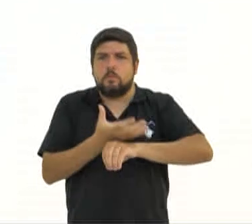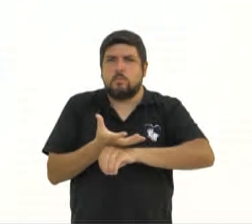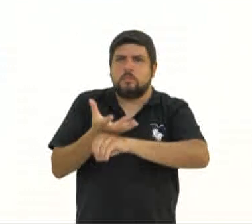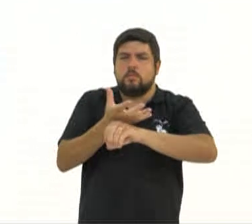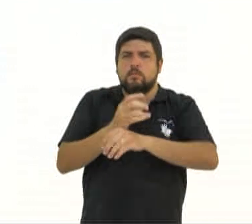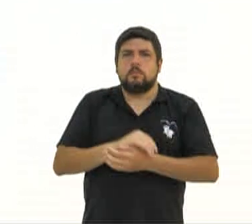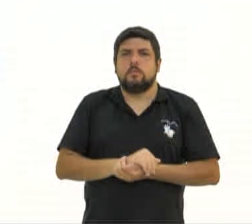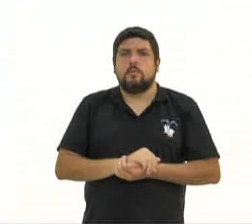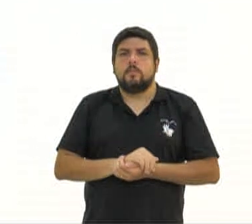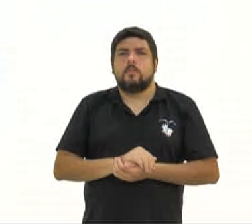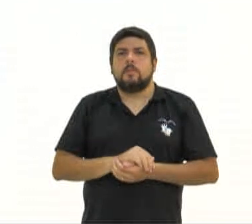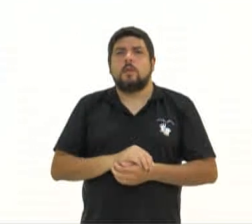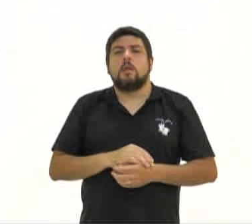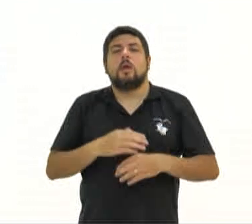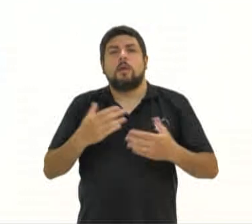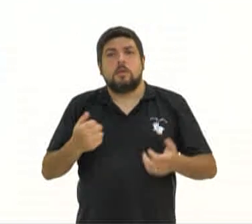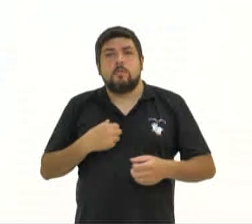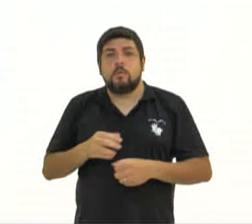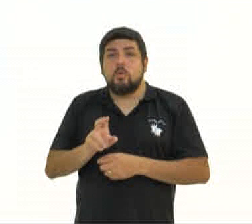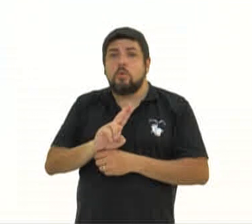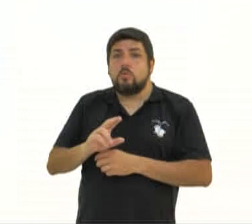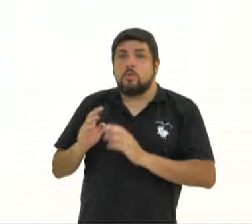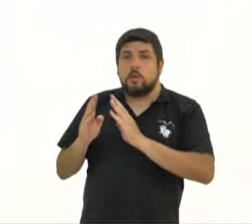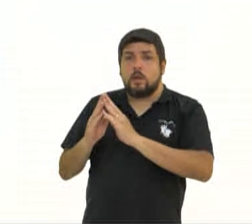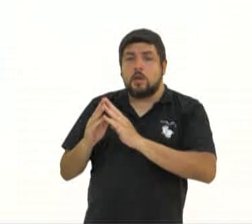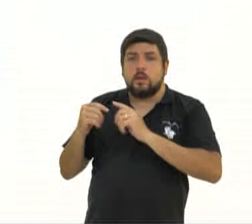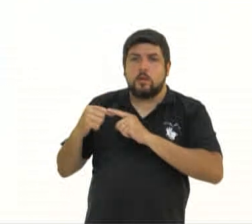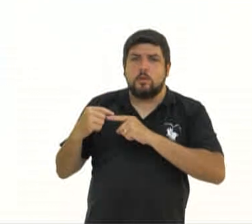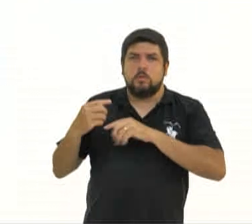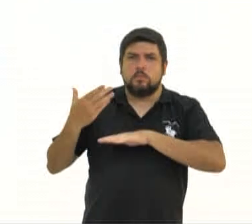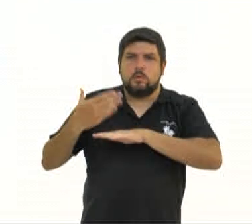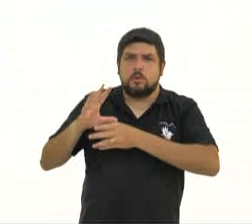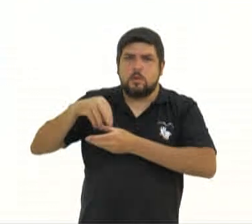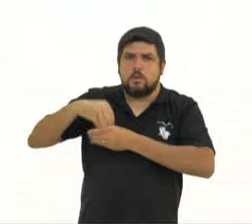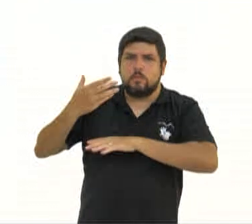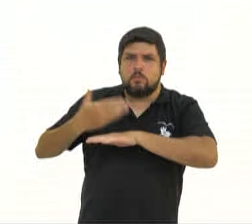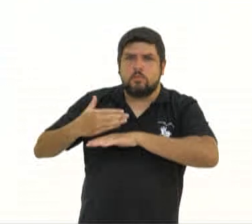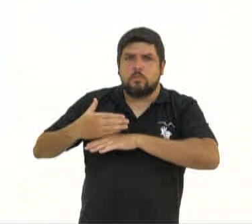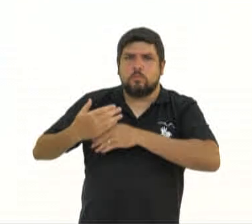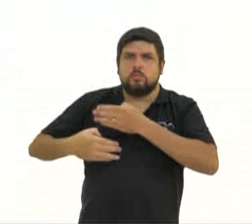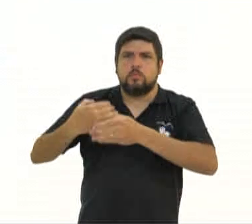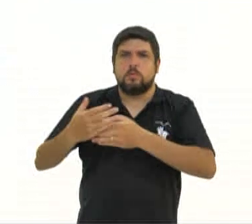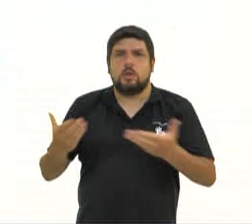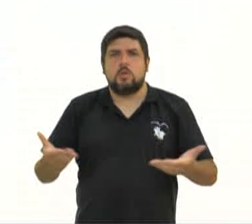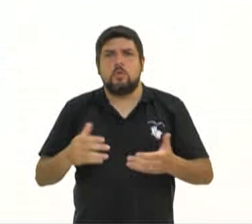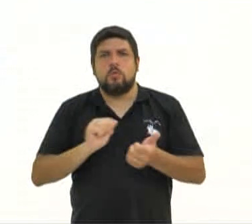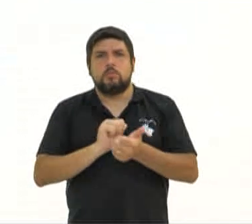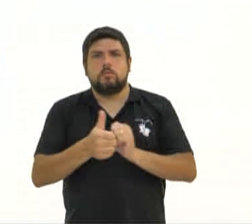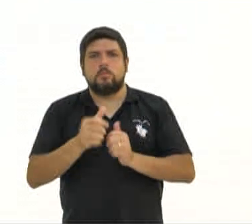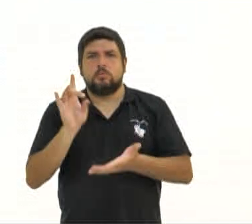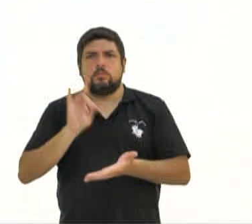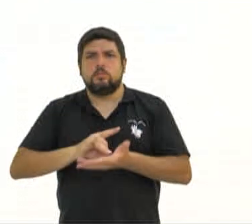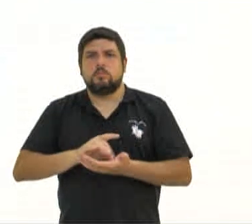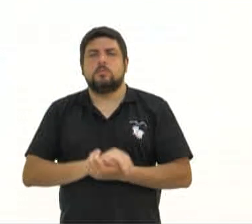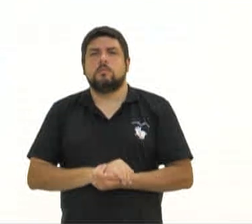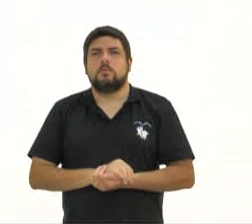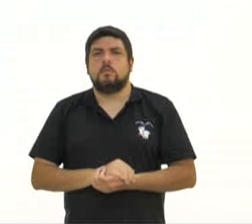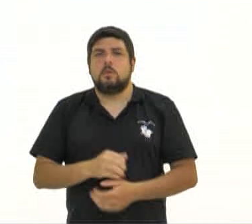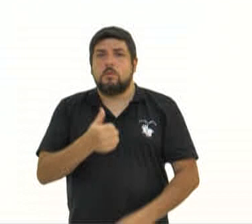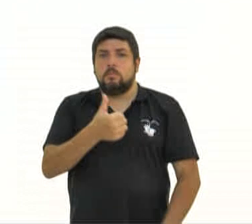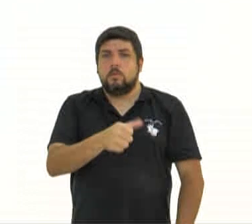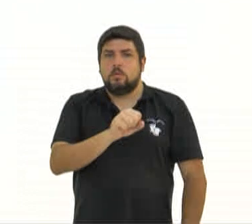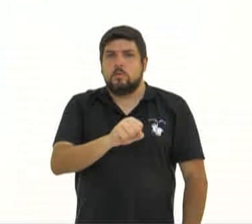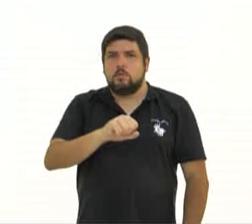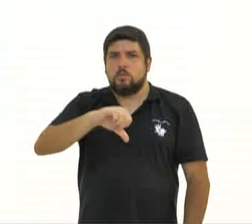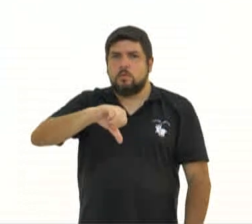House. Então, do nome da casa, né, deriva o esporte que nós temos hoje, que é o badminton, né? E em 1893, né, a Associação